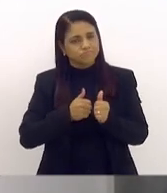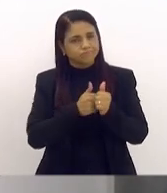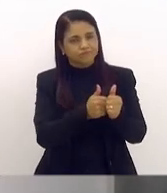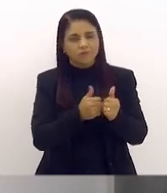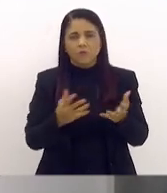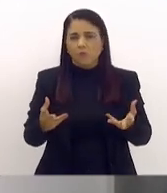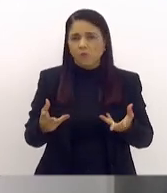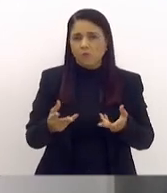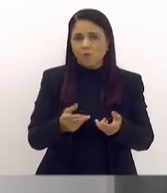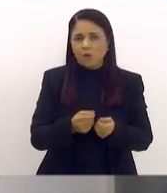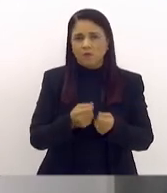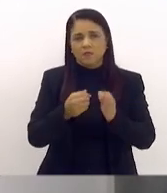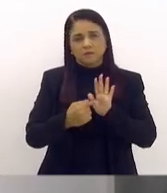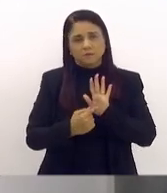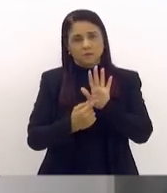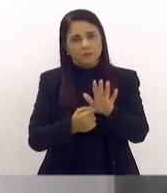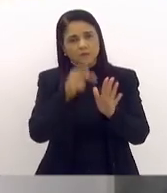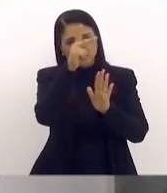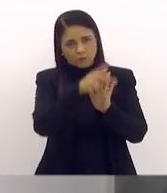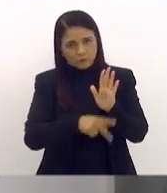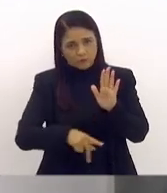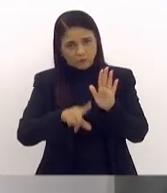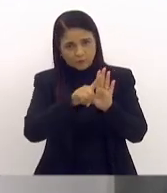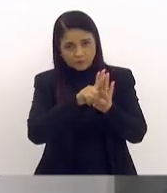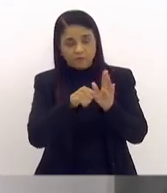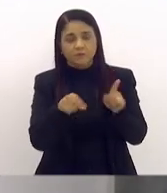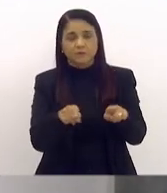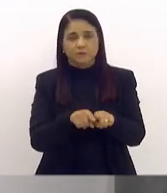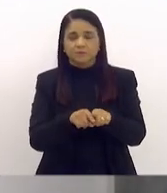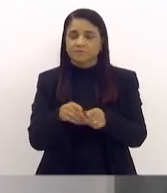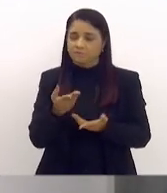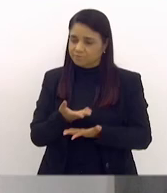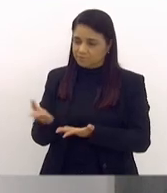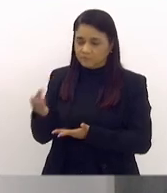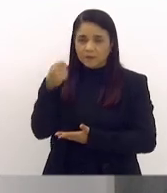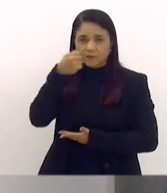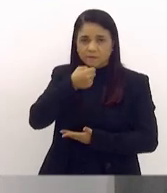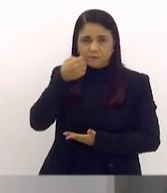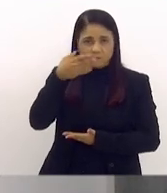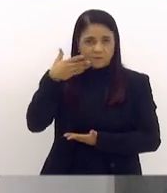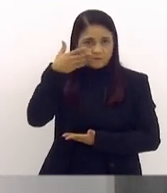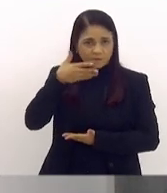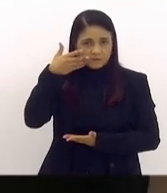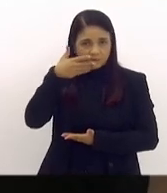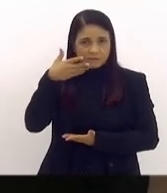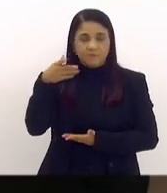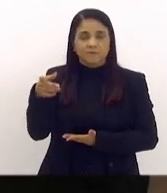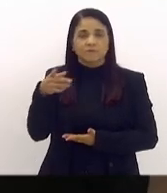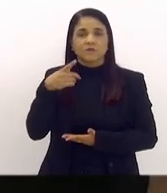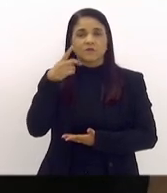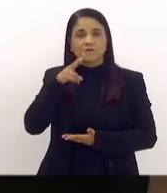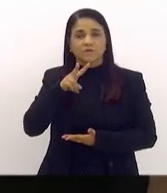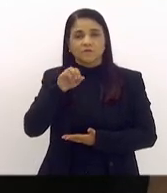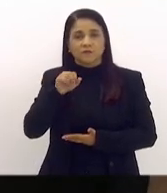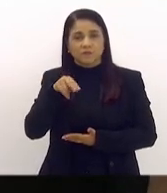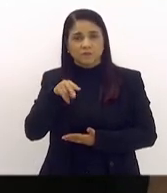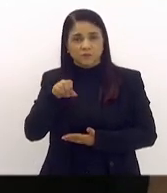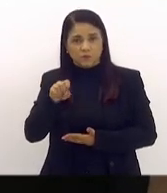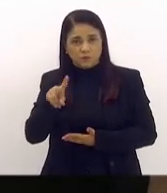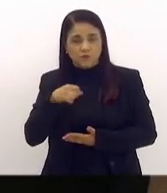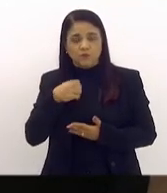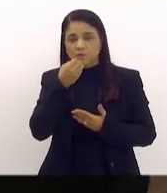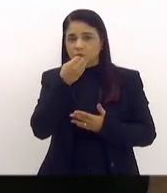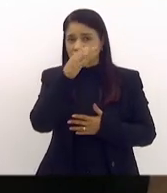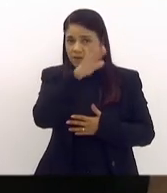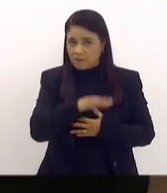qualidade da apresentação de seus projetos então com a palavra Deputado Vinícius cozolino Boa tarde a todos boa tarde